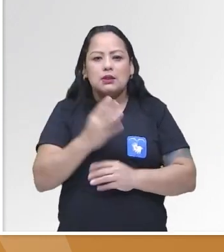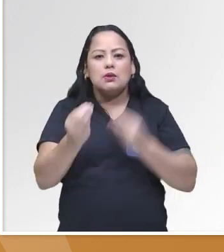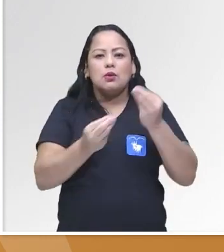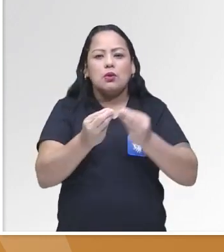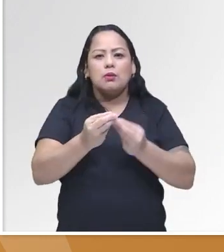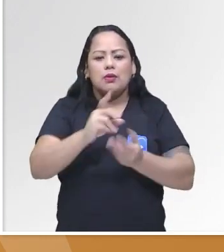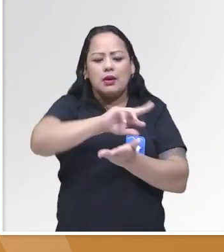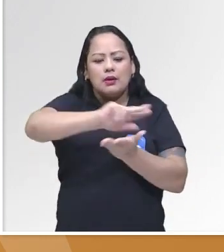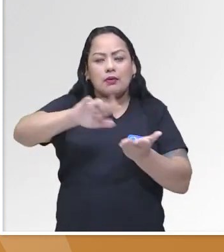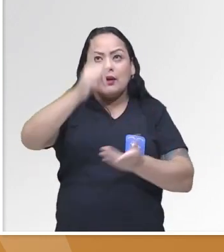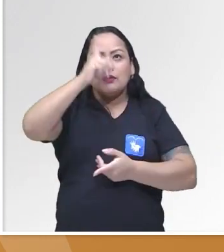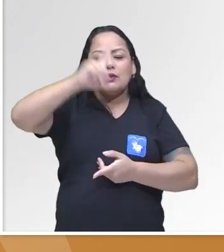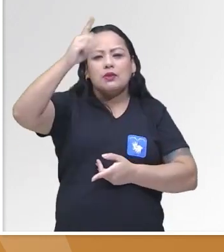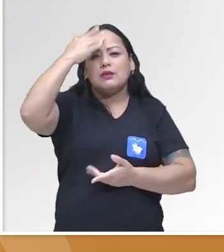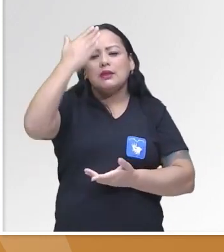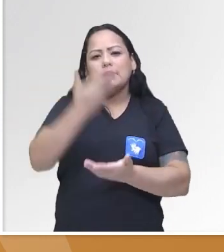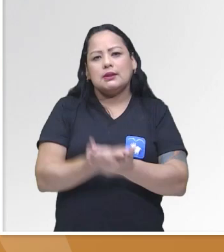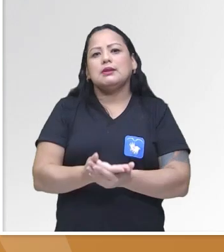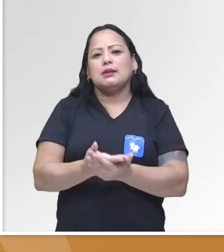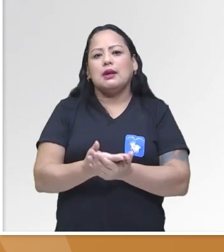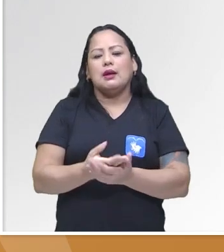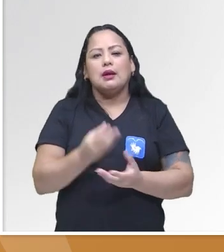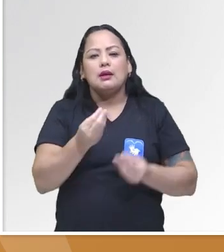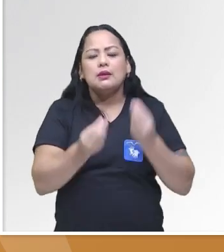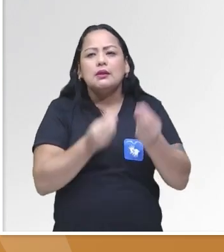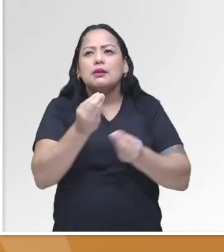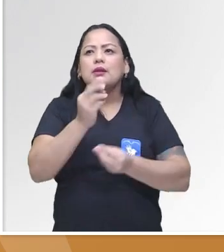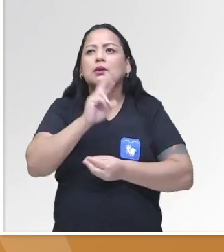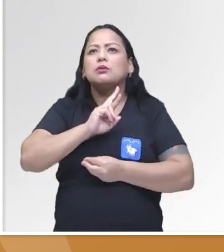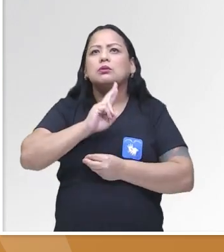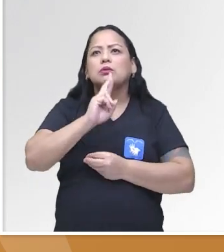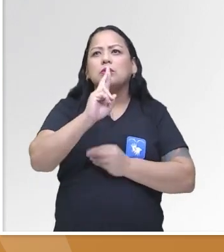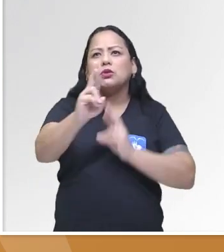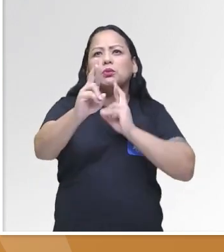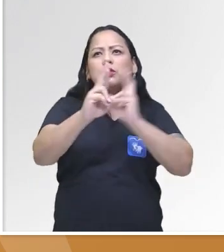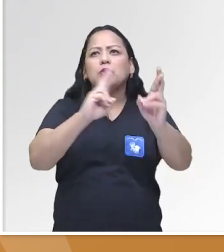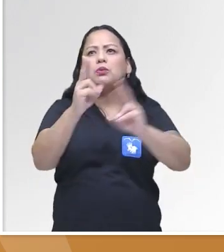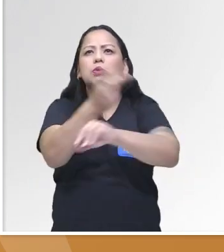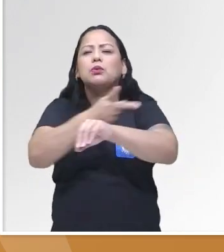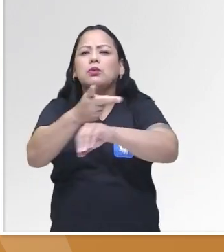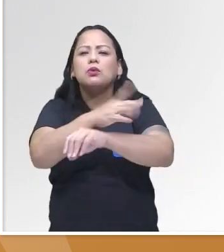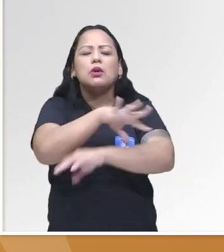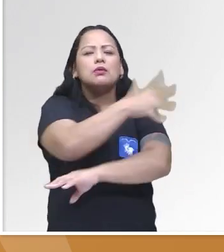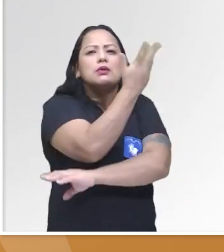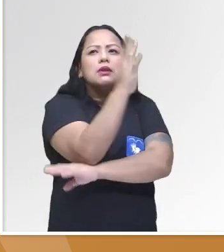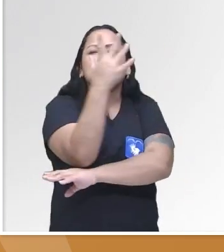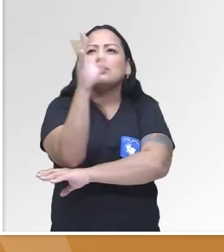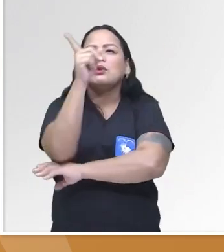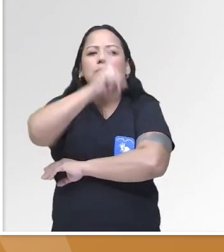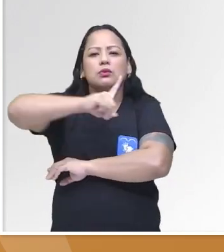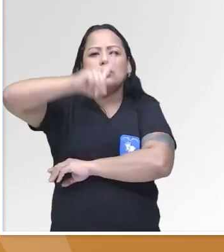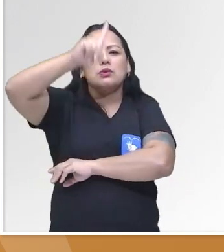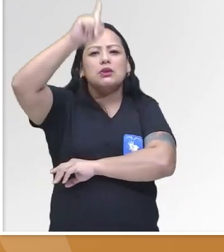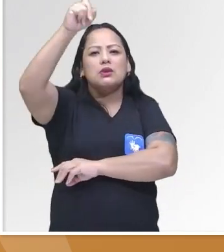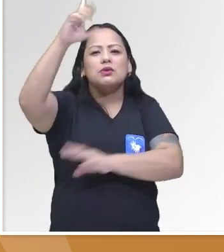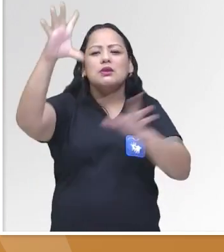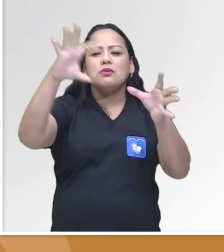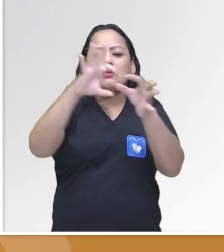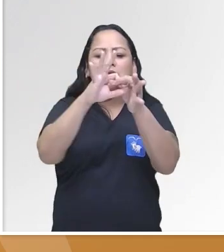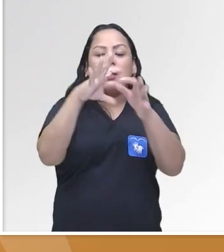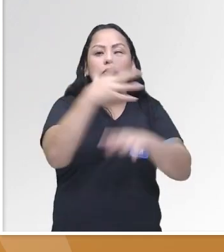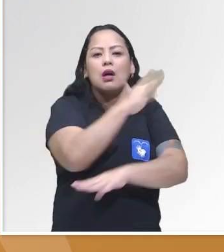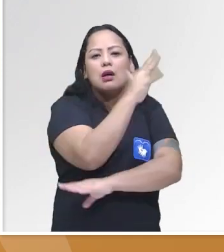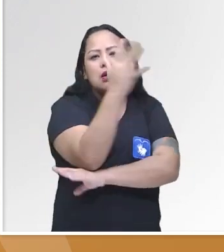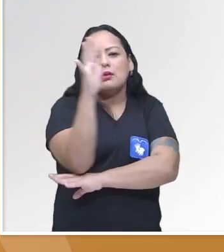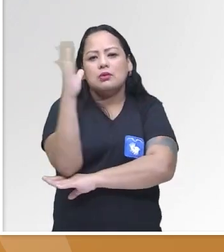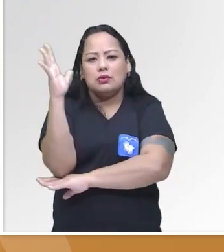politeístas. Então, eles procuravam respostas nos elementos da natureza, Os seus deuses são elementos da natureza. E